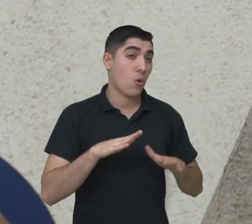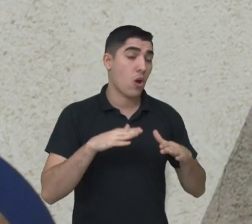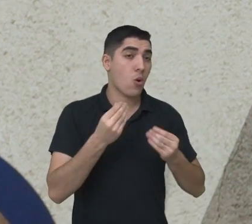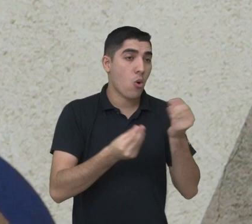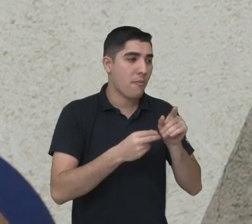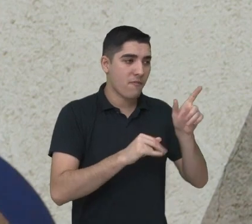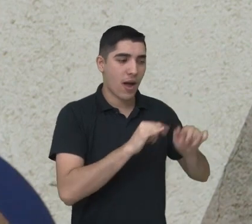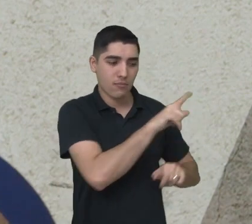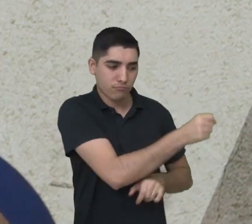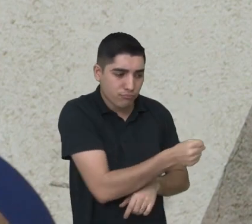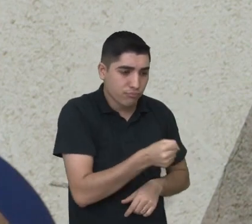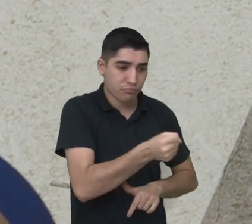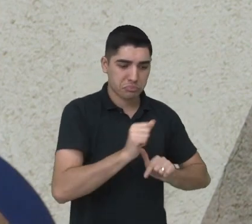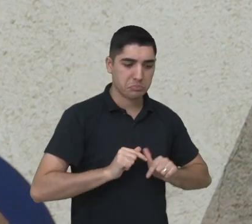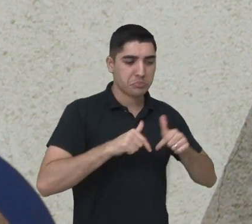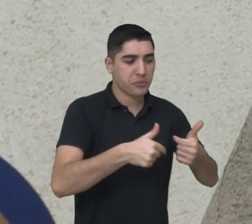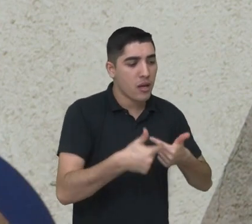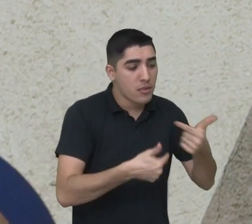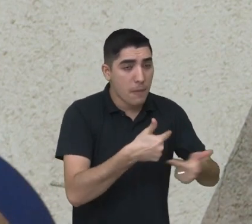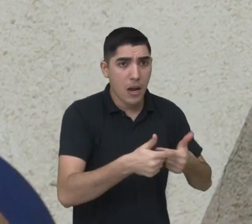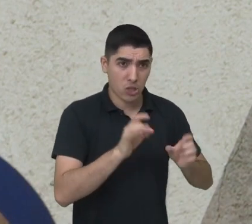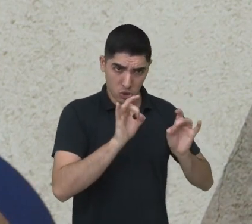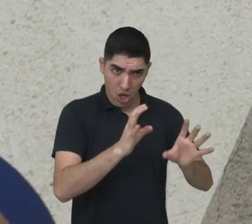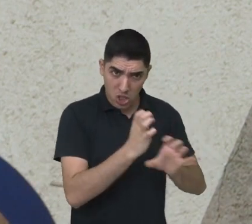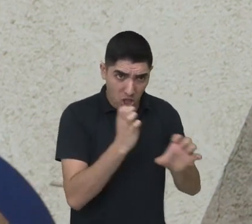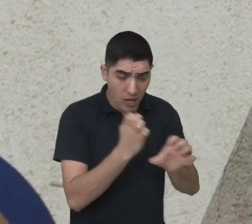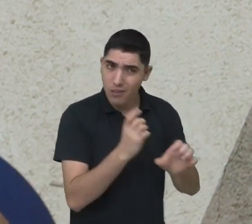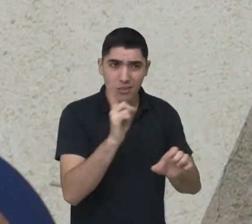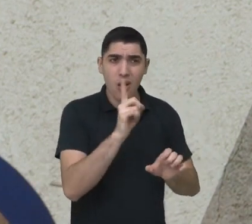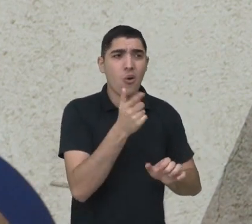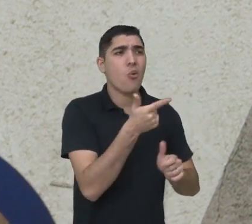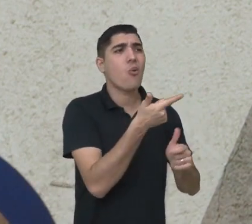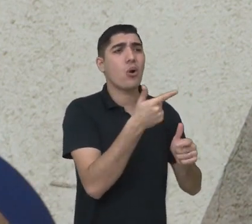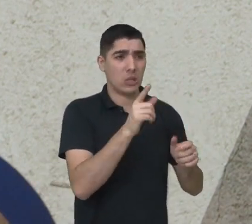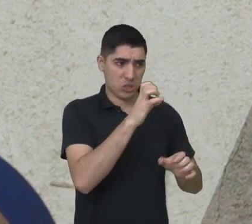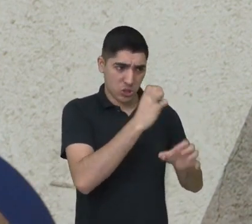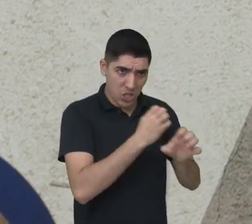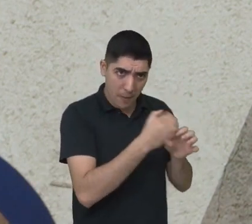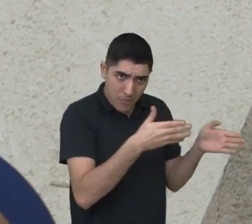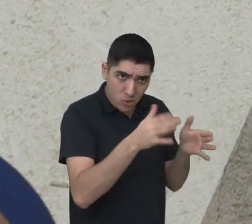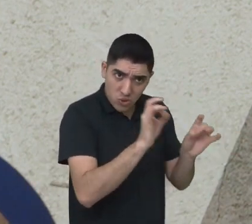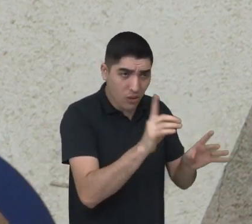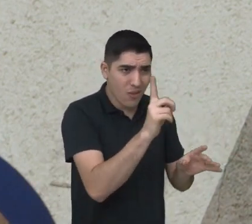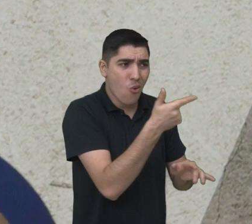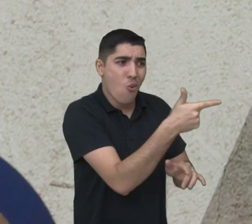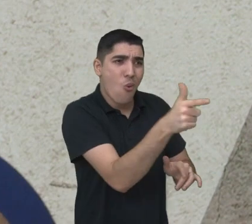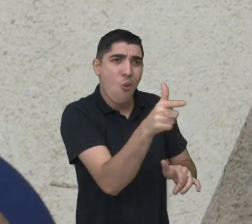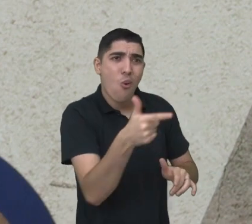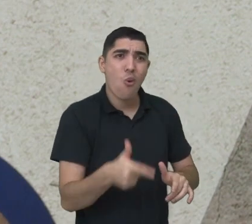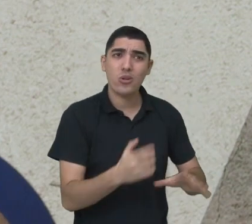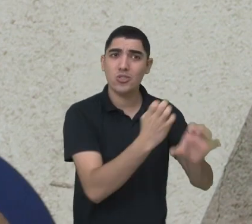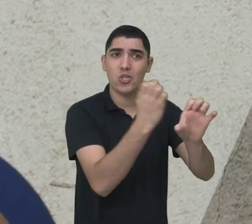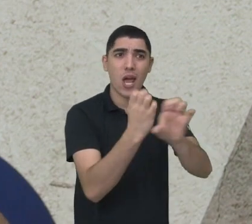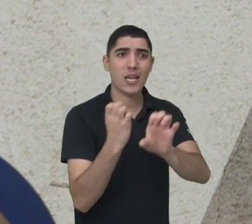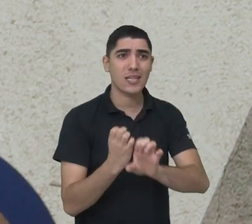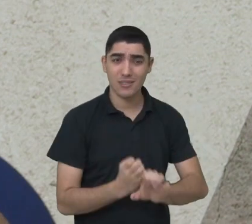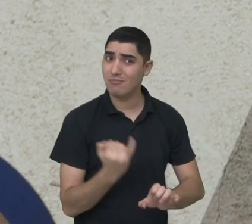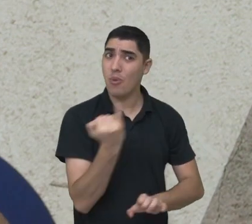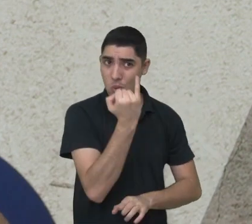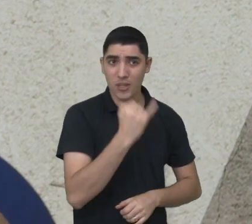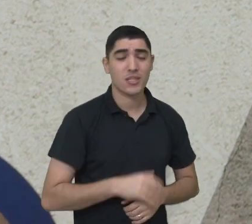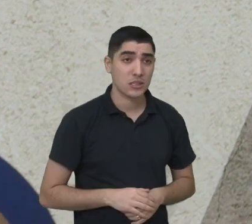da atuação, né? Eu falo não só do engenheiro de produção, mas de todas as outras engenharias, de todos os outros profissionais. Então, nós precisamos pensar que